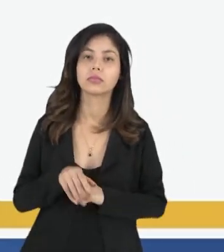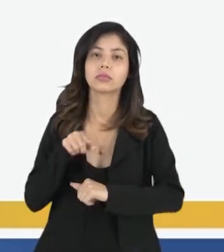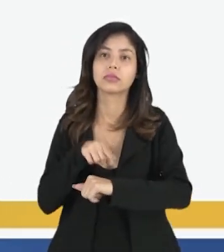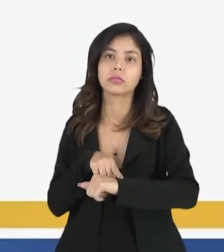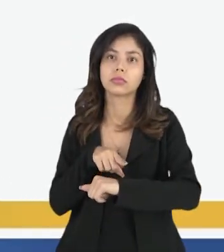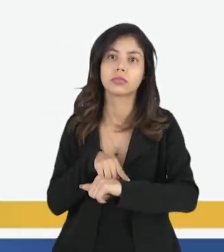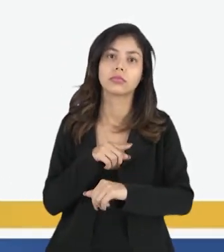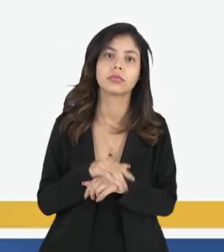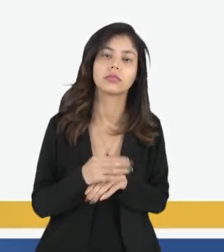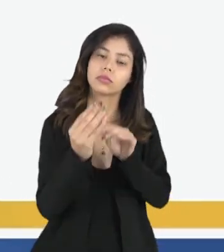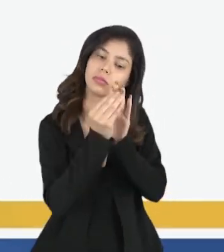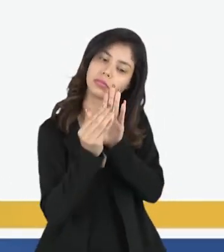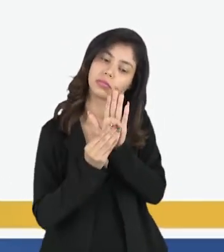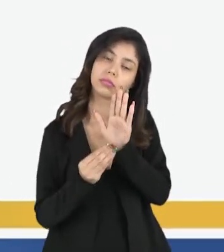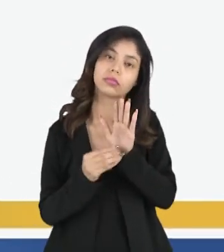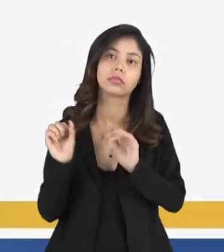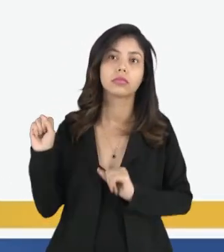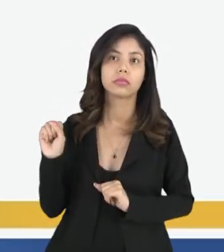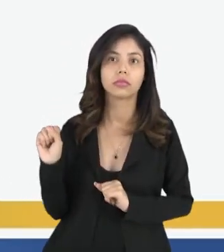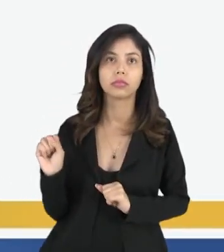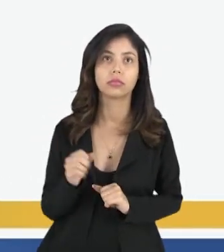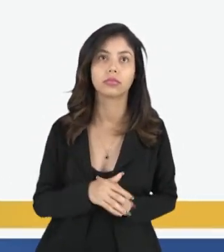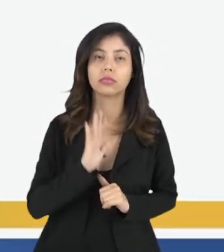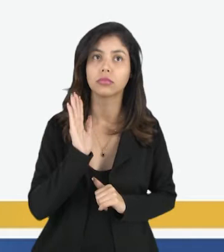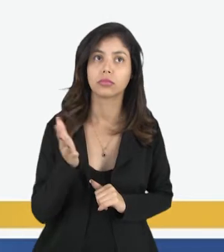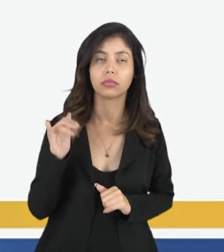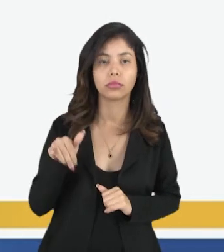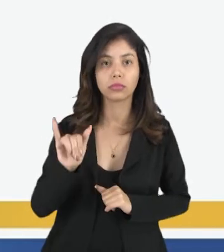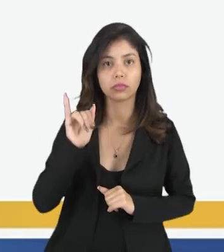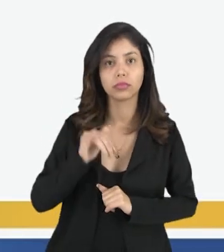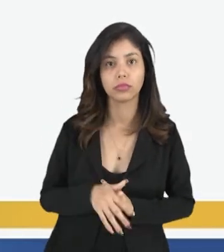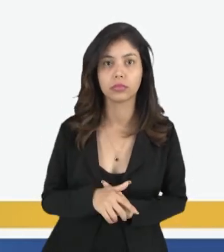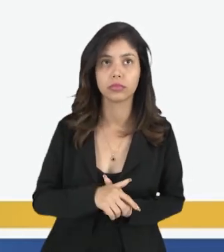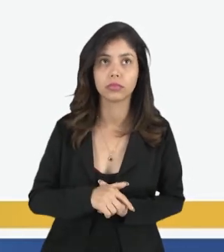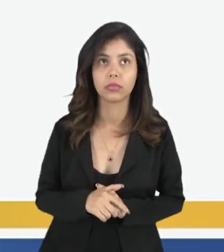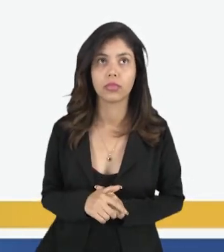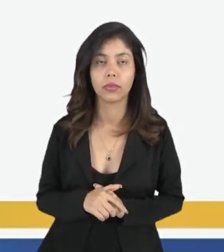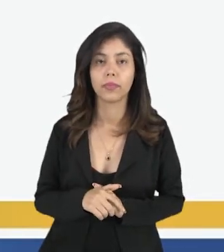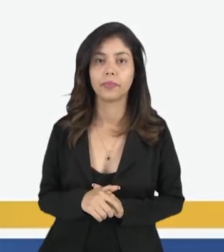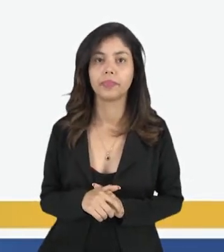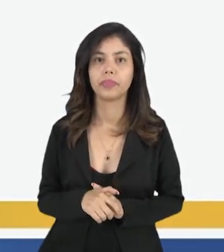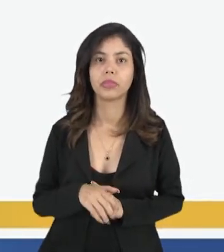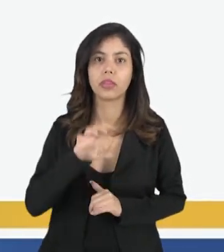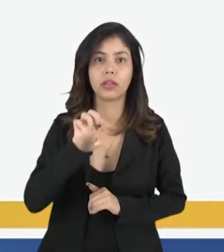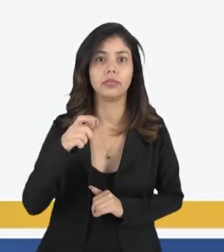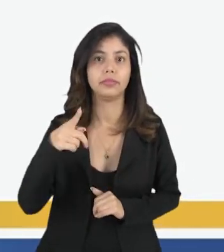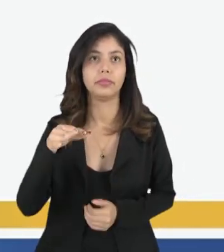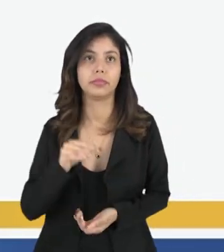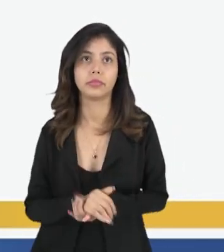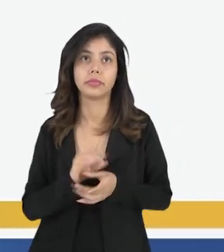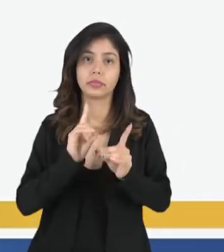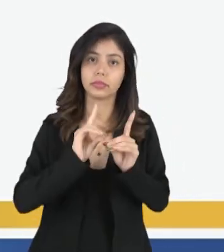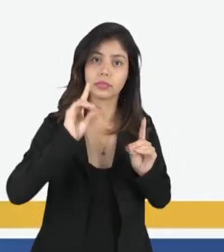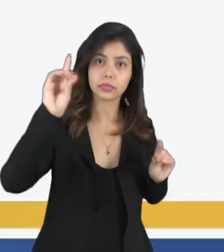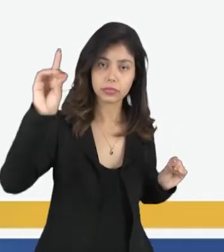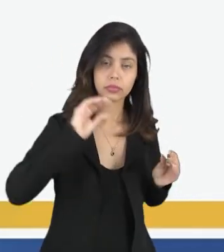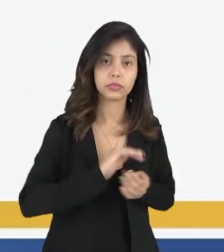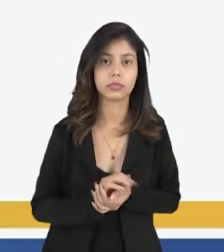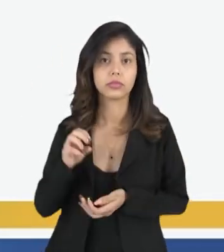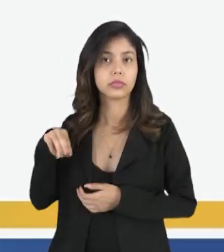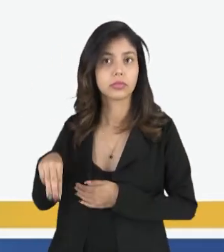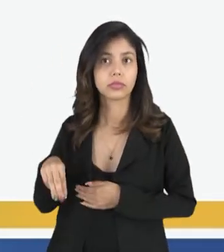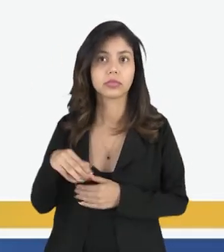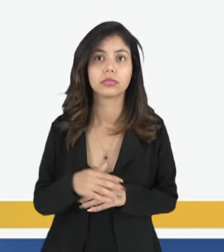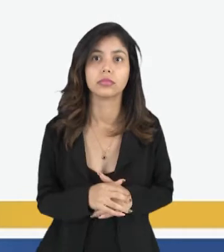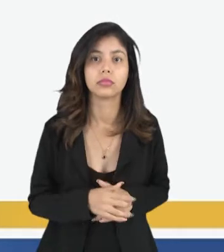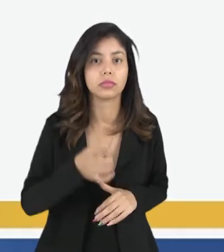tempo, que é dado em segundo. Já no eixo do y, nós temos o espaço, que é a distância em metro. E aí